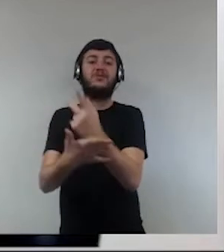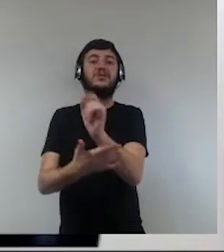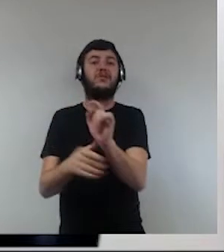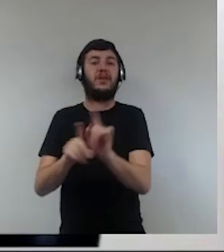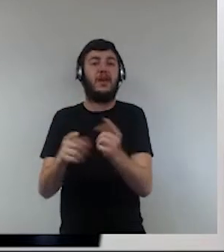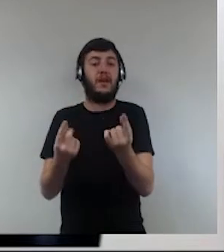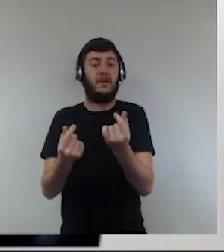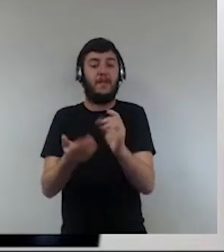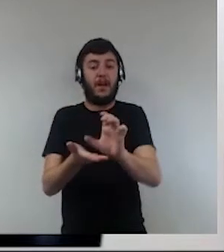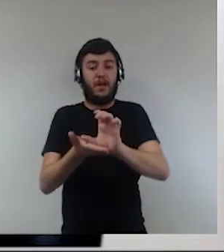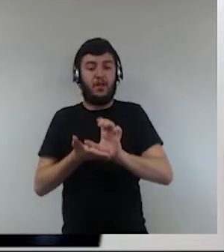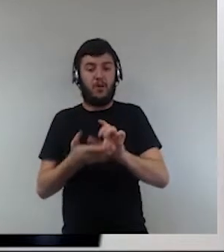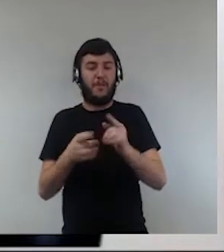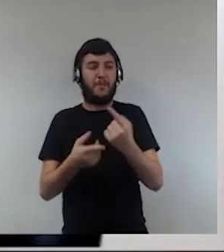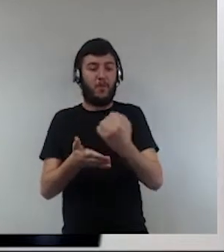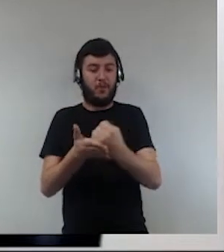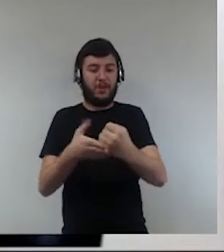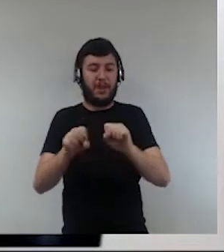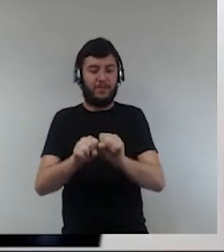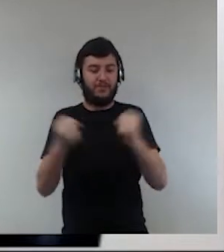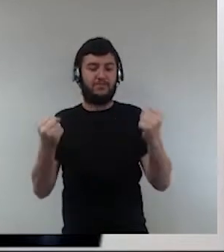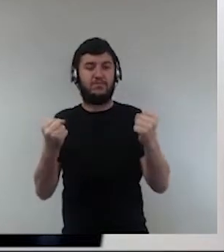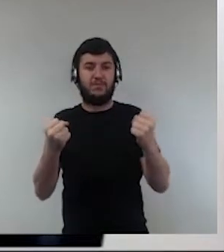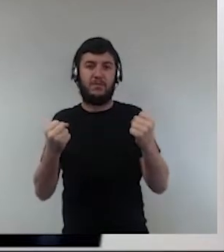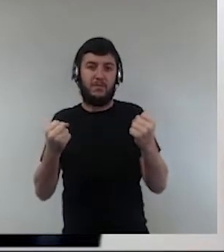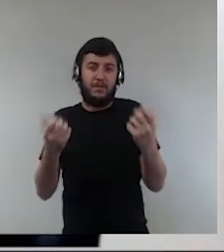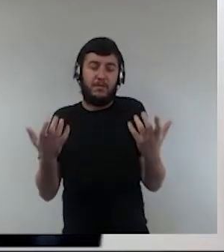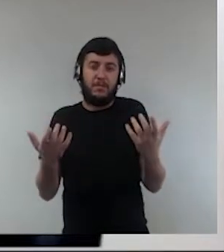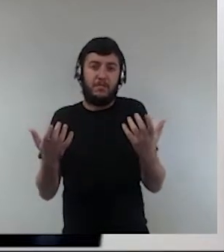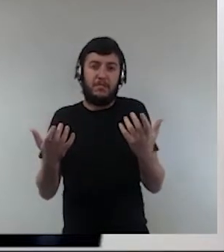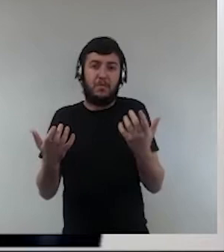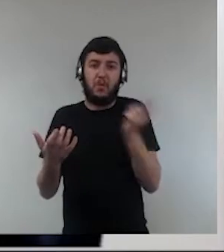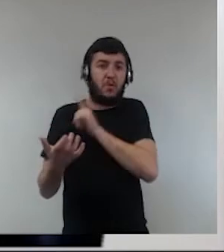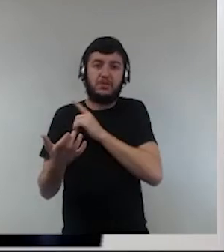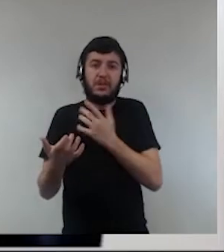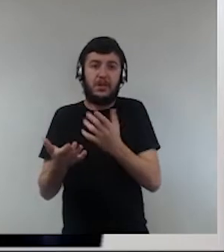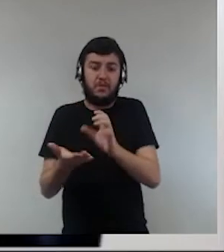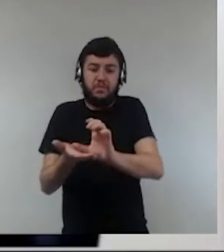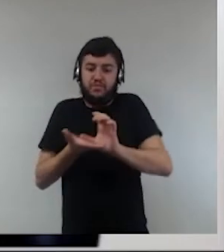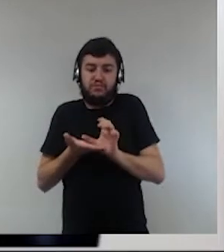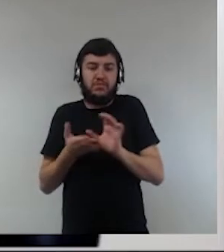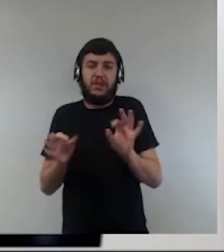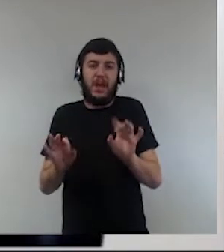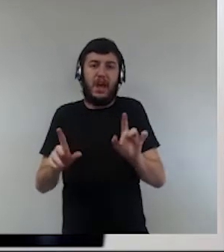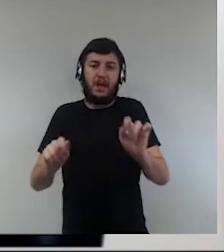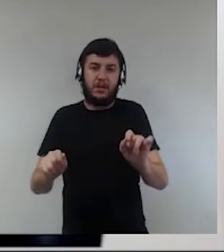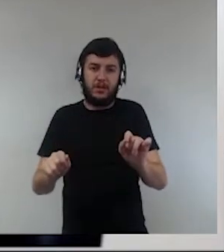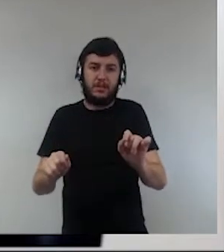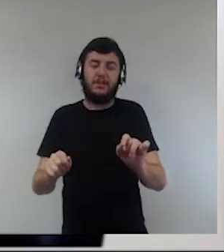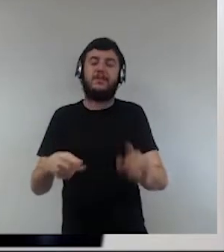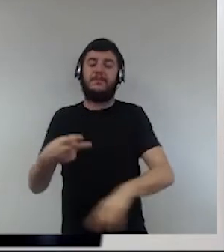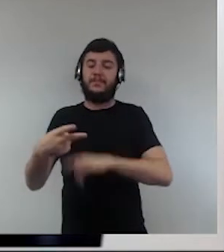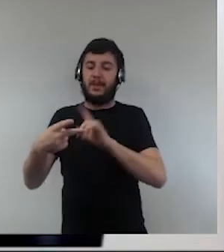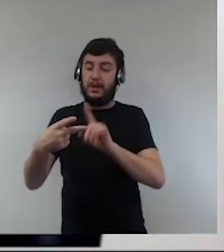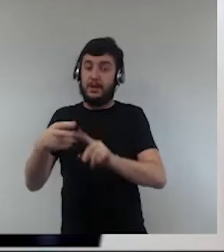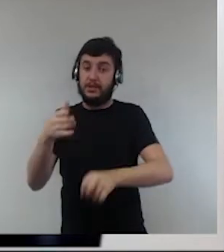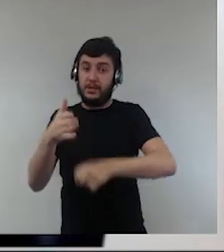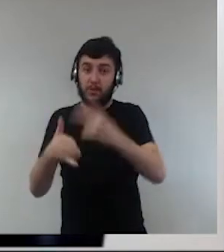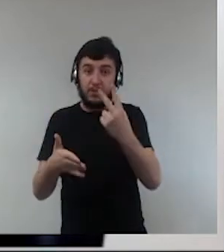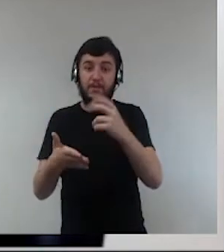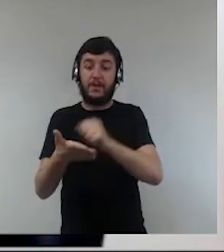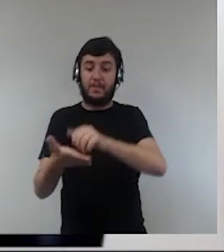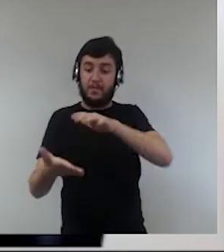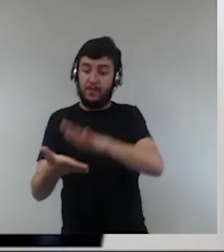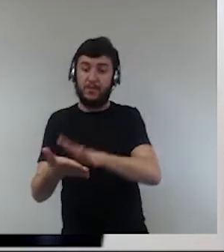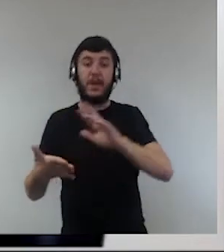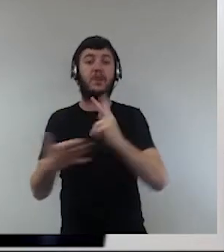não foram espontaneamente adimplidas. Primeira punição. Segunda punição, quando fez um acordo judicial com a